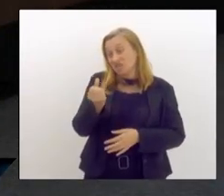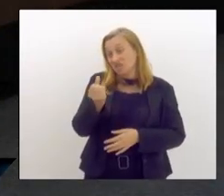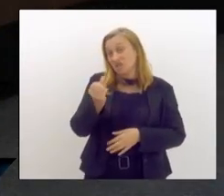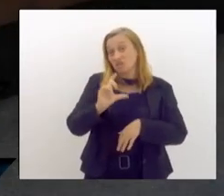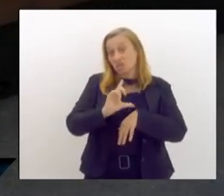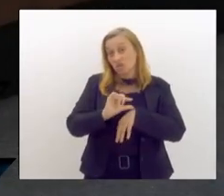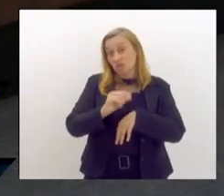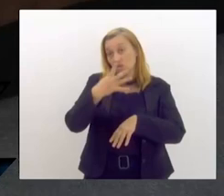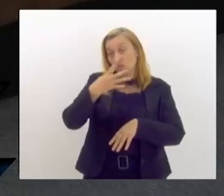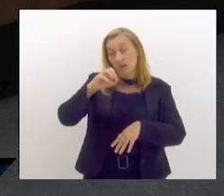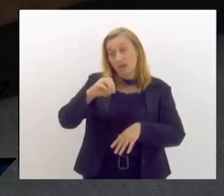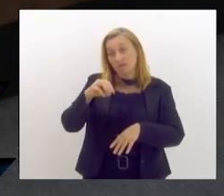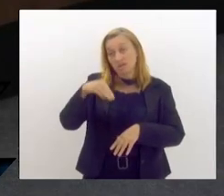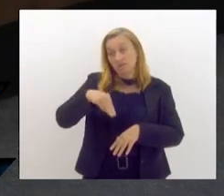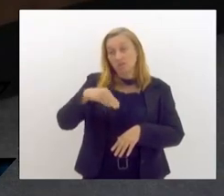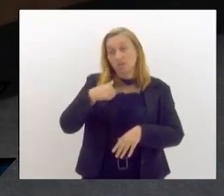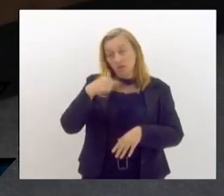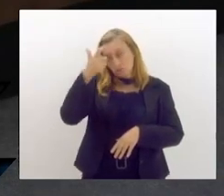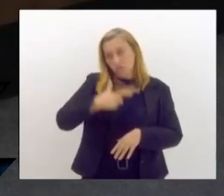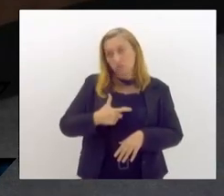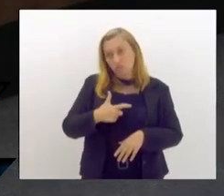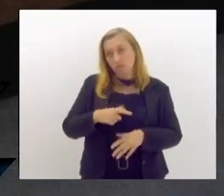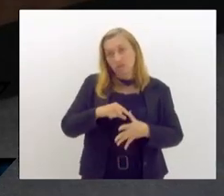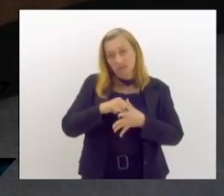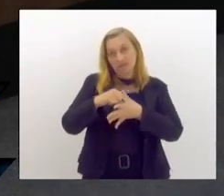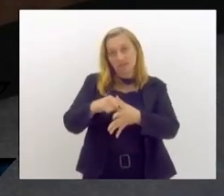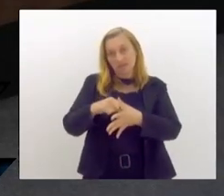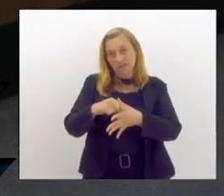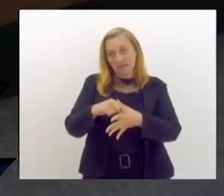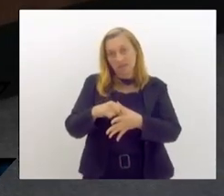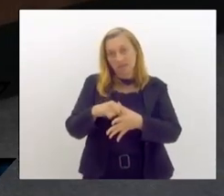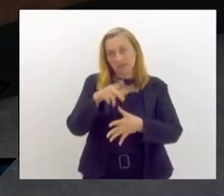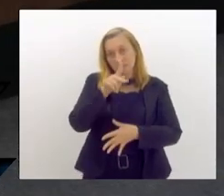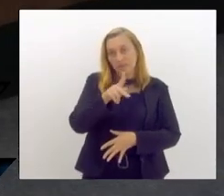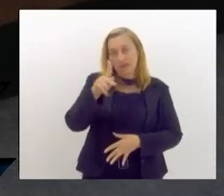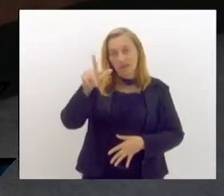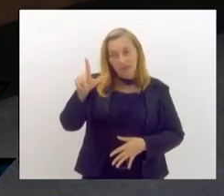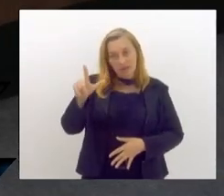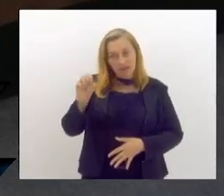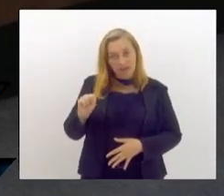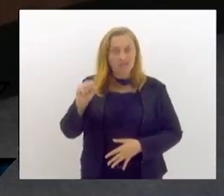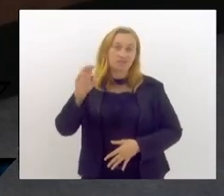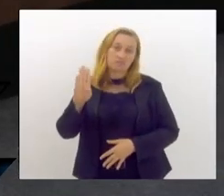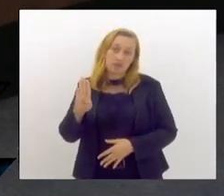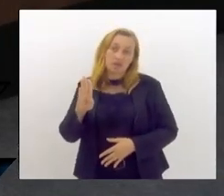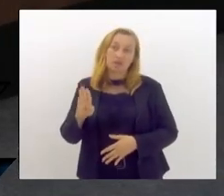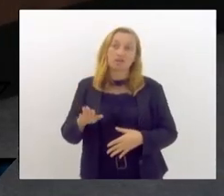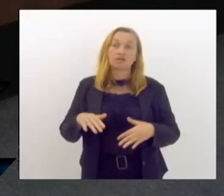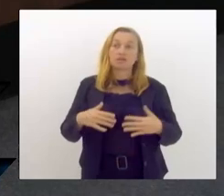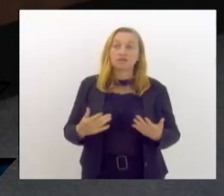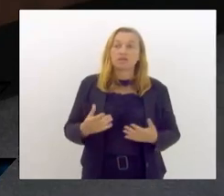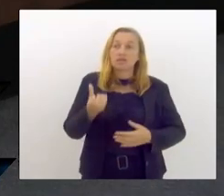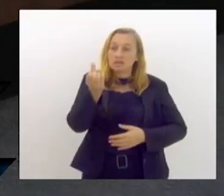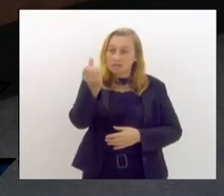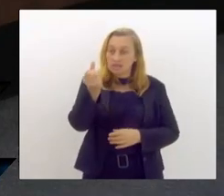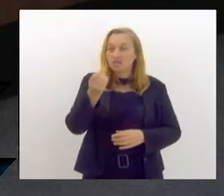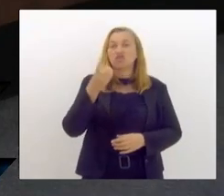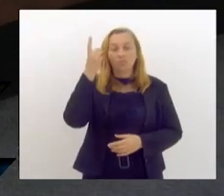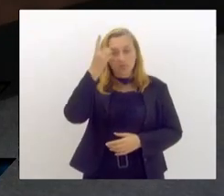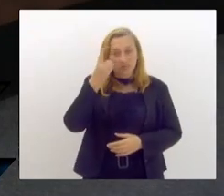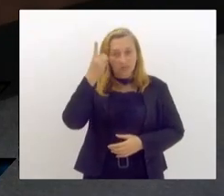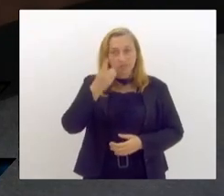45 minutos, eu ainda sou líder do PSD. Essa bancada é de